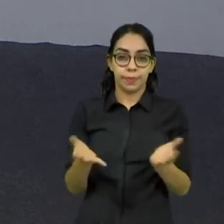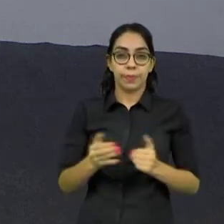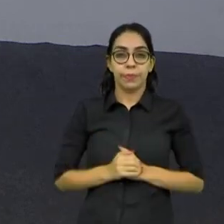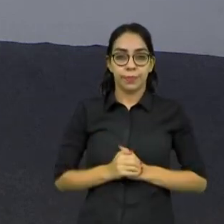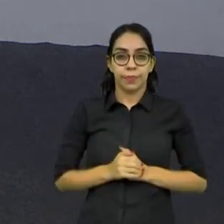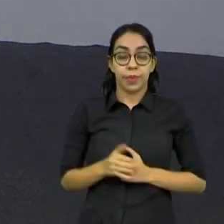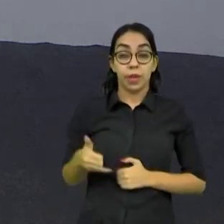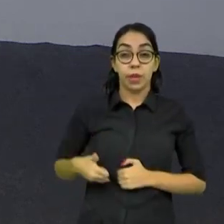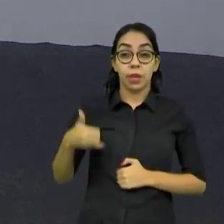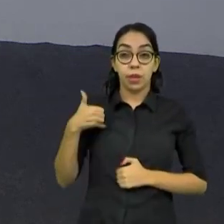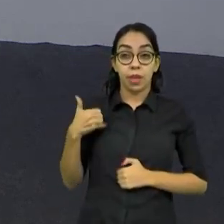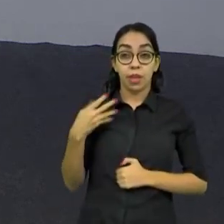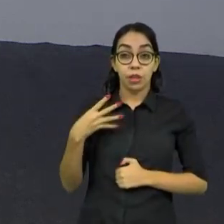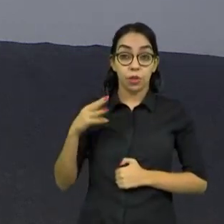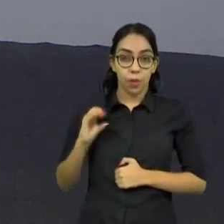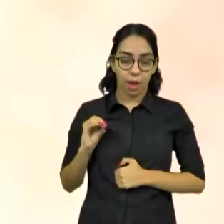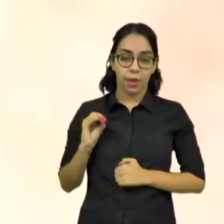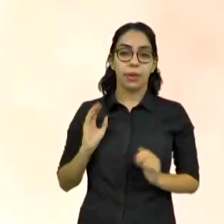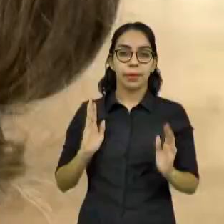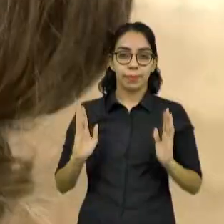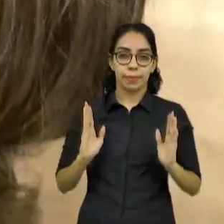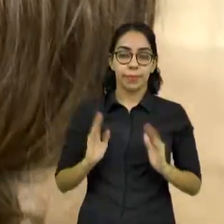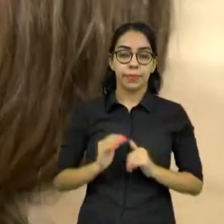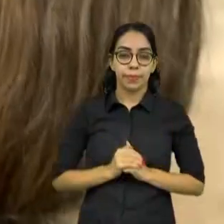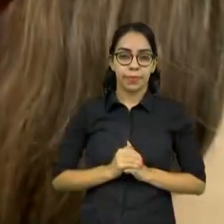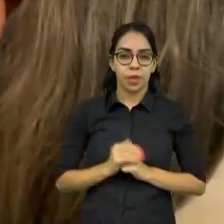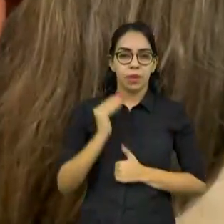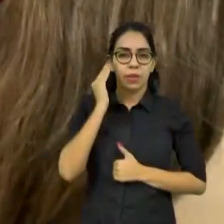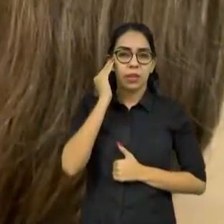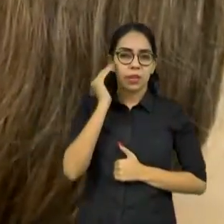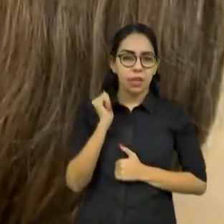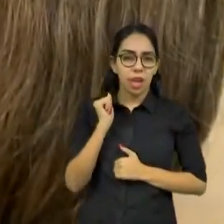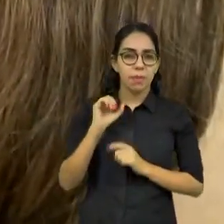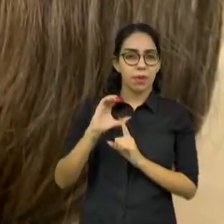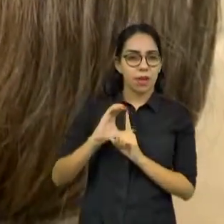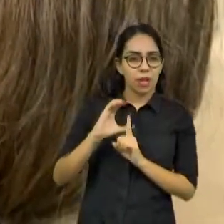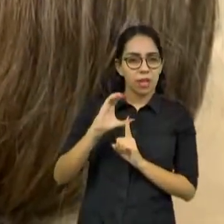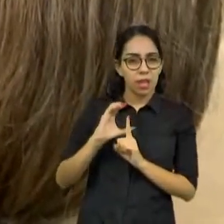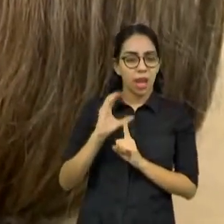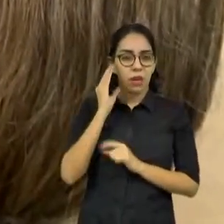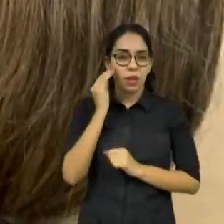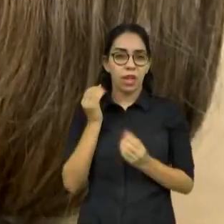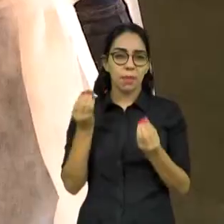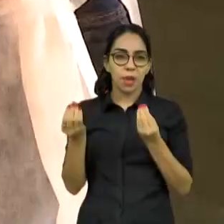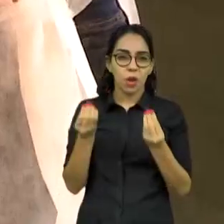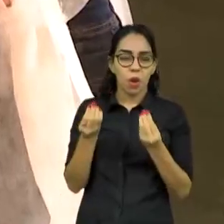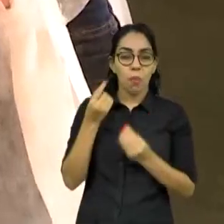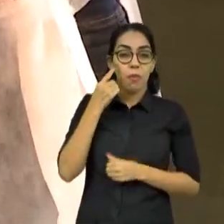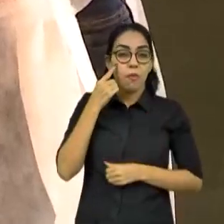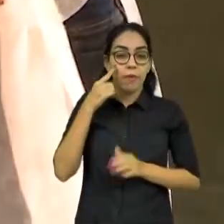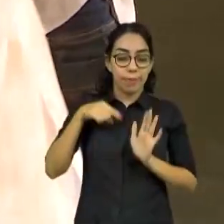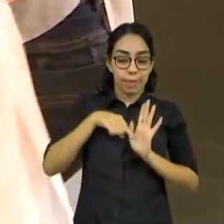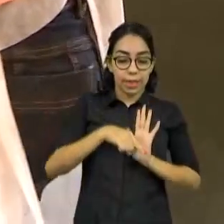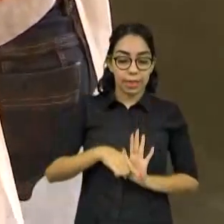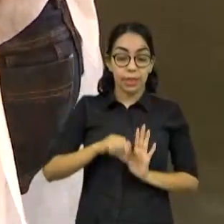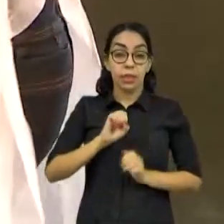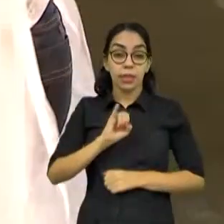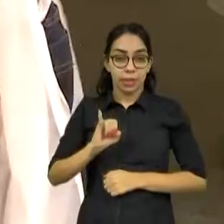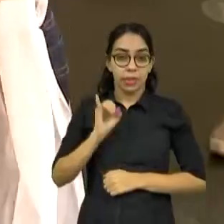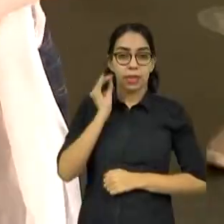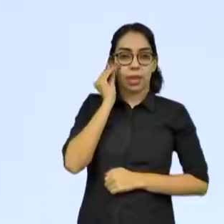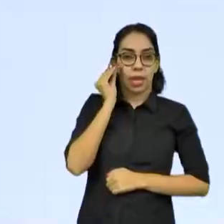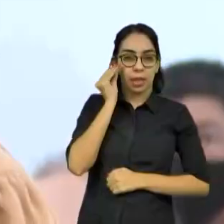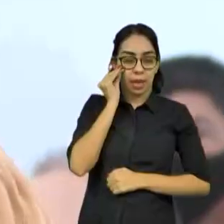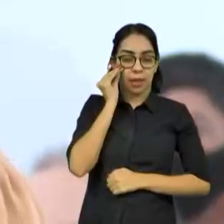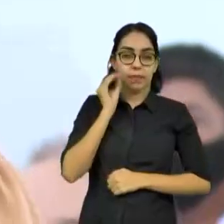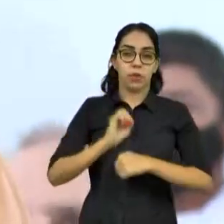de 40 anos. E você sabe o período ideal de sintomas ou exposição à doença para fazer o teste de Covid?